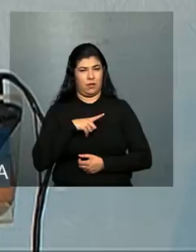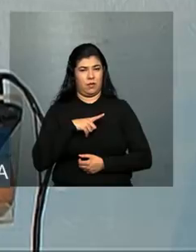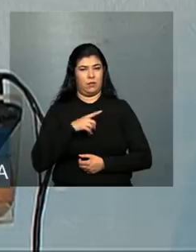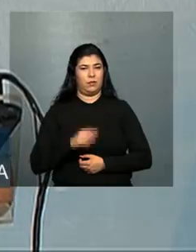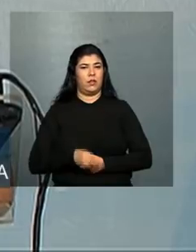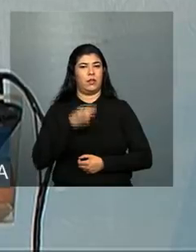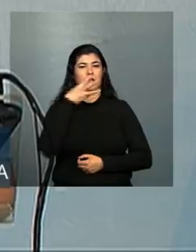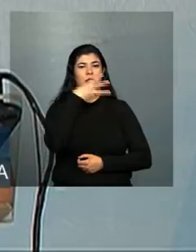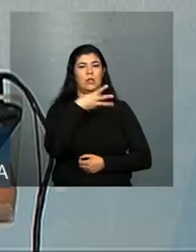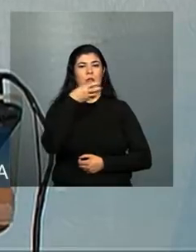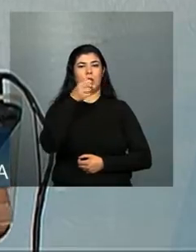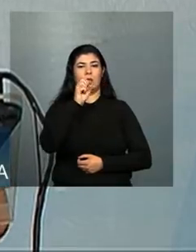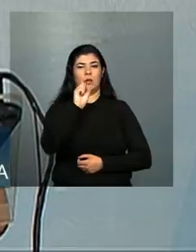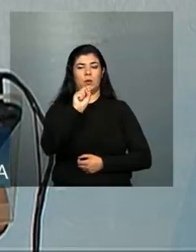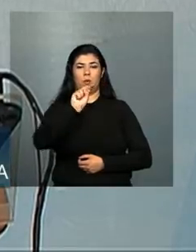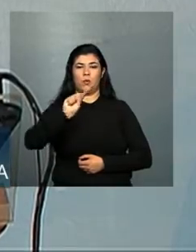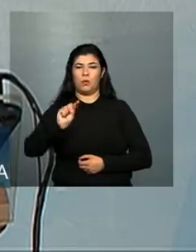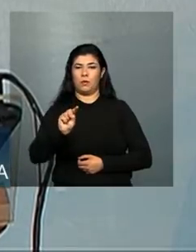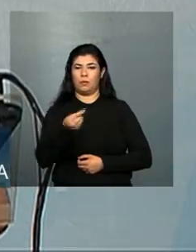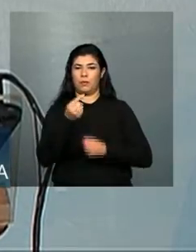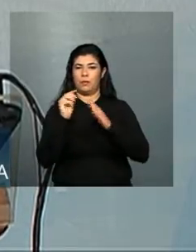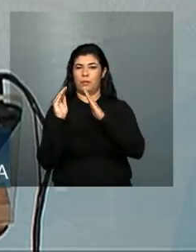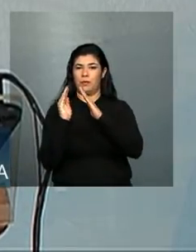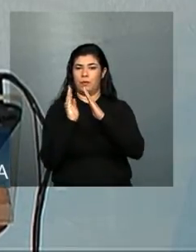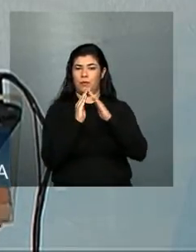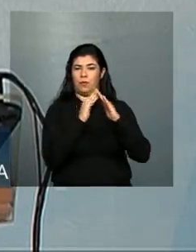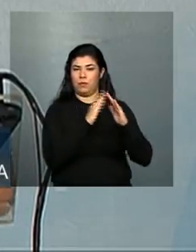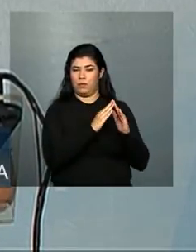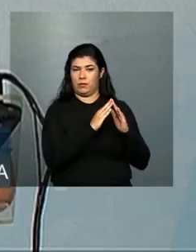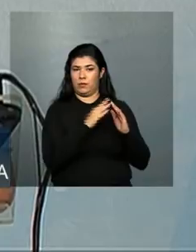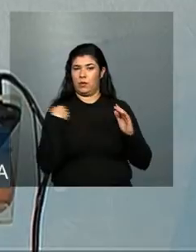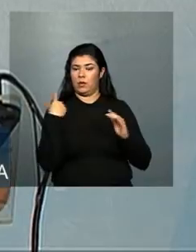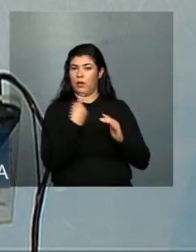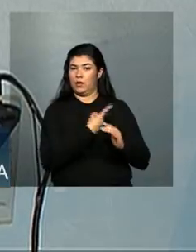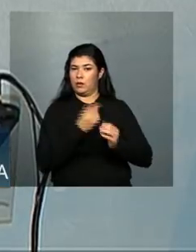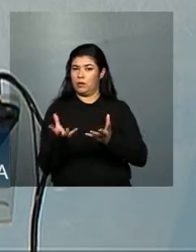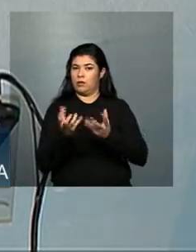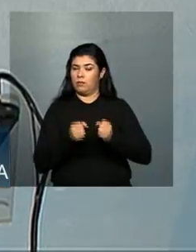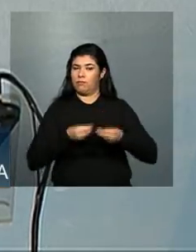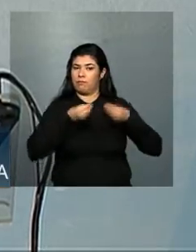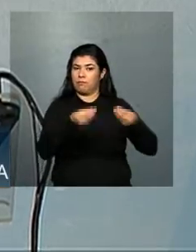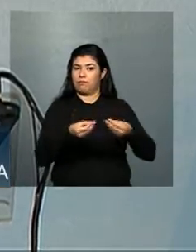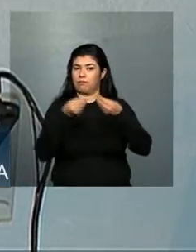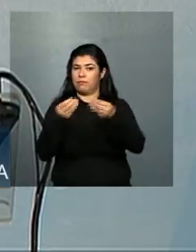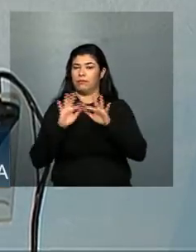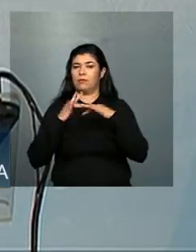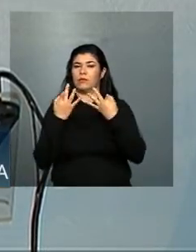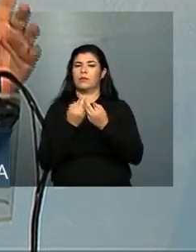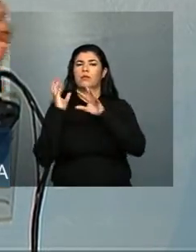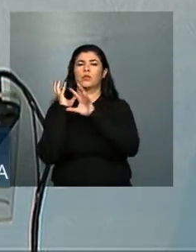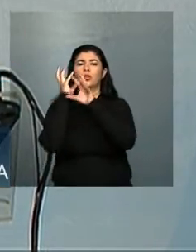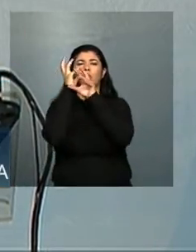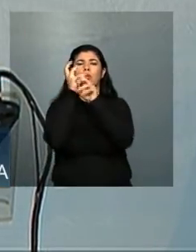serão 38 mil moradias que nós vamos entregar. Então, vamos fazer só uma conta